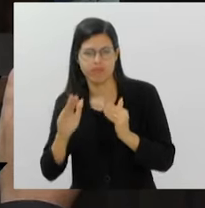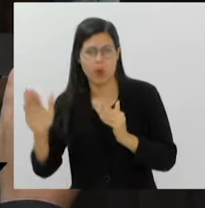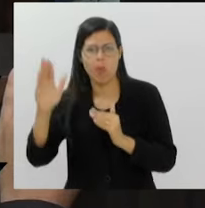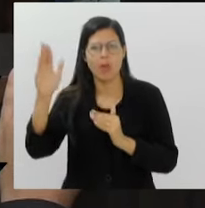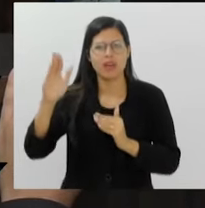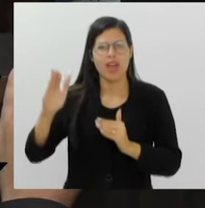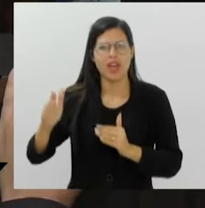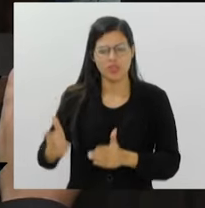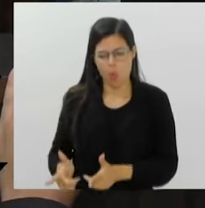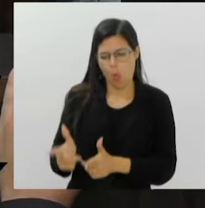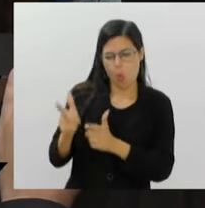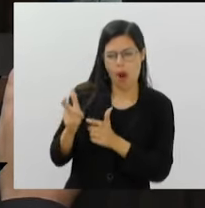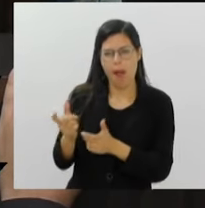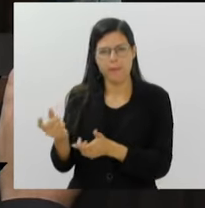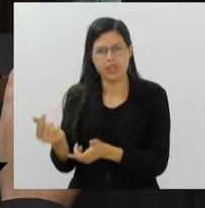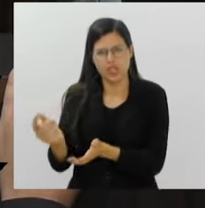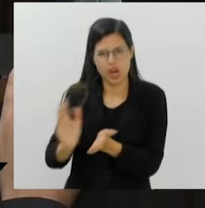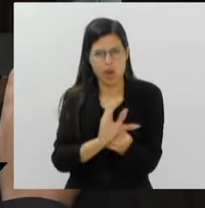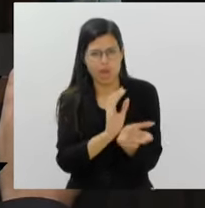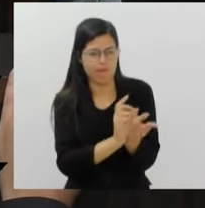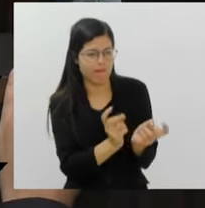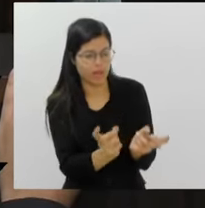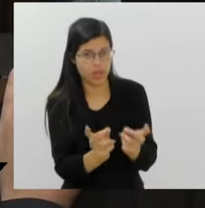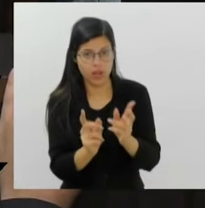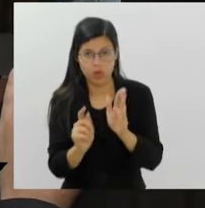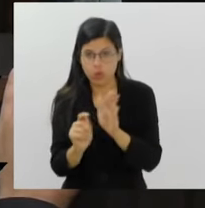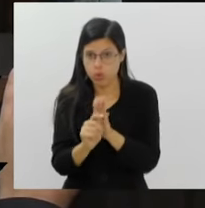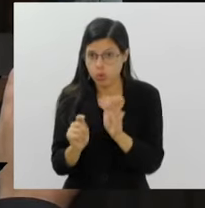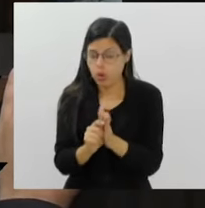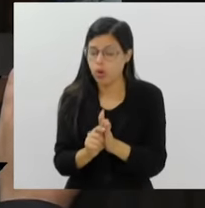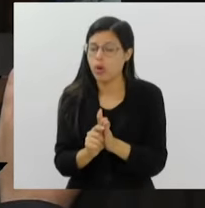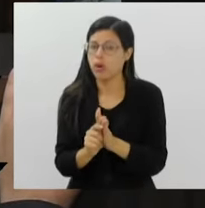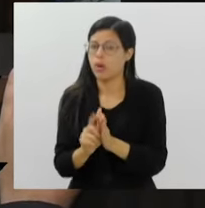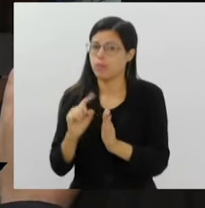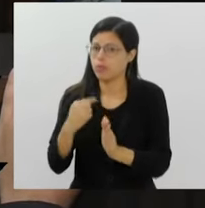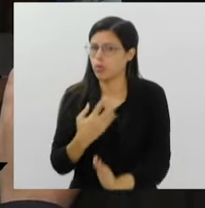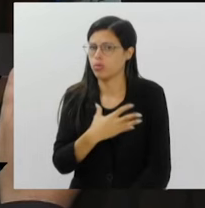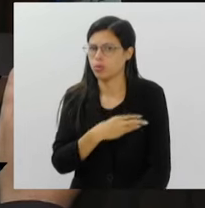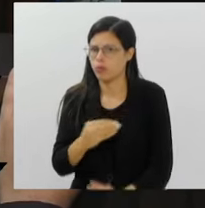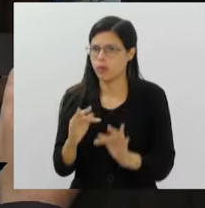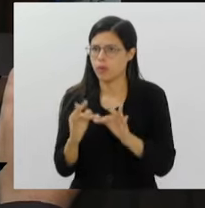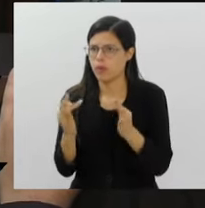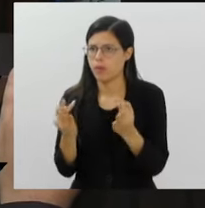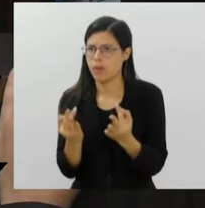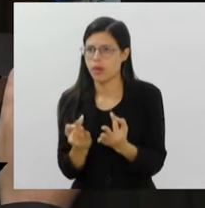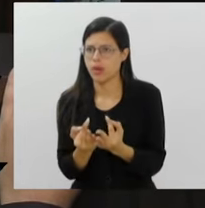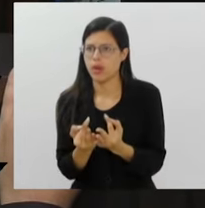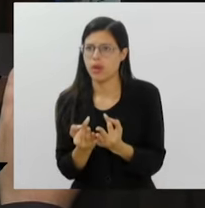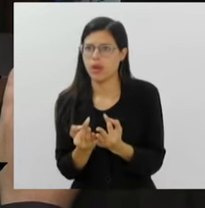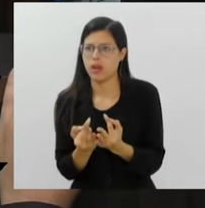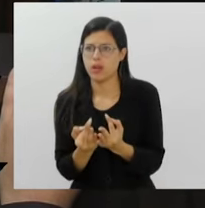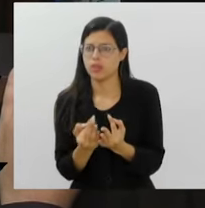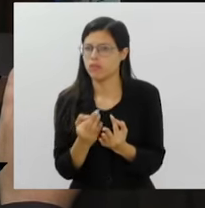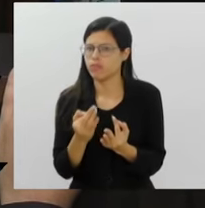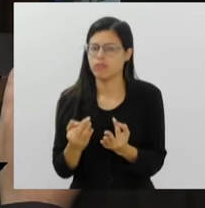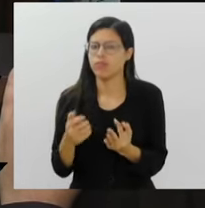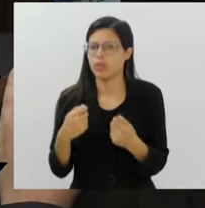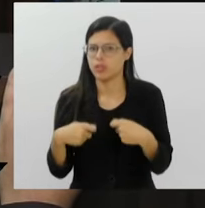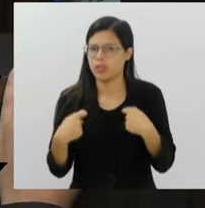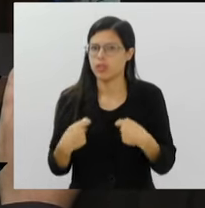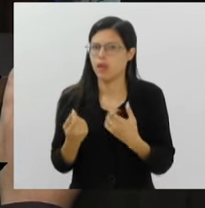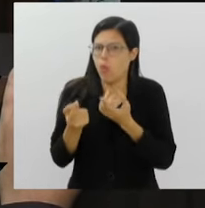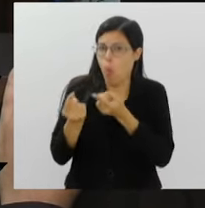ganhando dinheiro, vendendo droga para os nossos filhos, para os nossos familiares, para os nossos amigos, se sobressaiam acima das pessoas de bem.